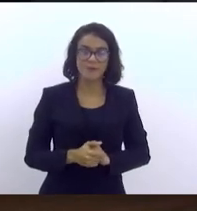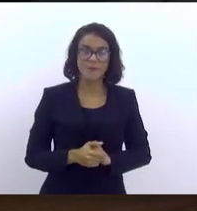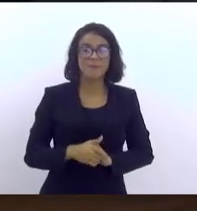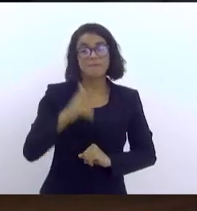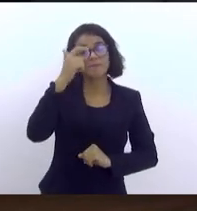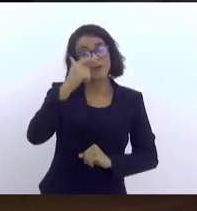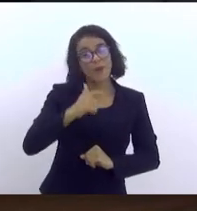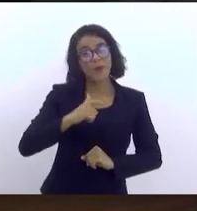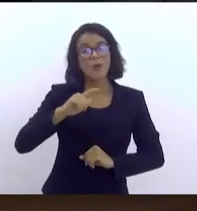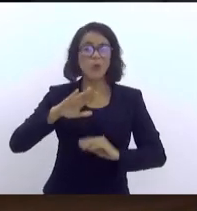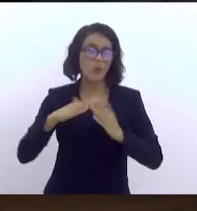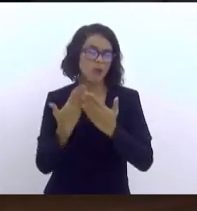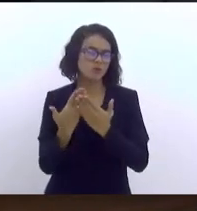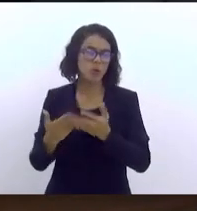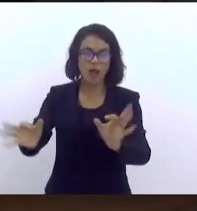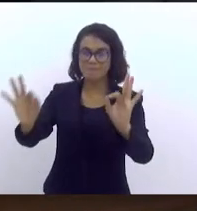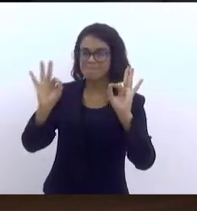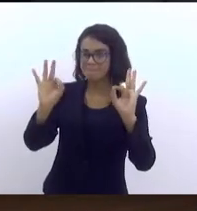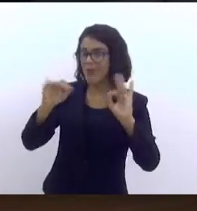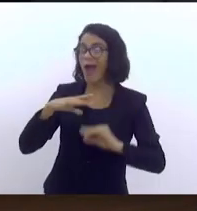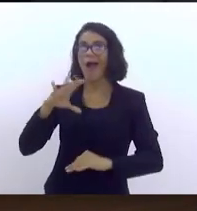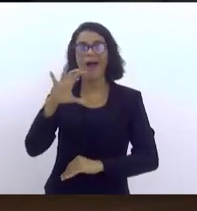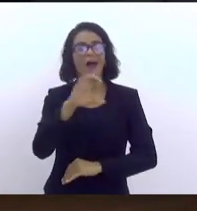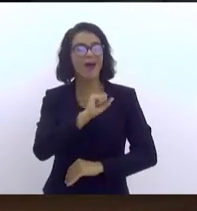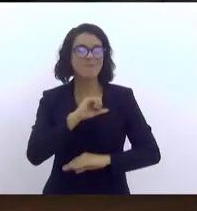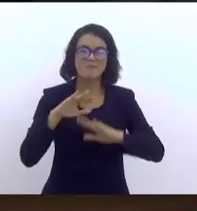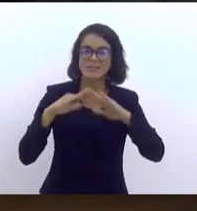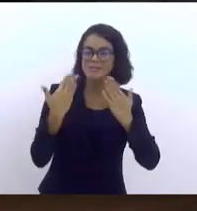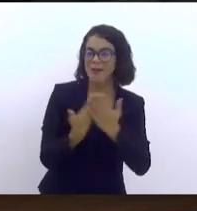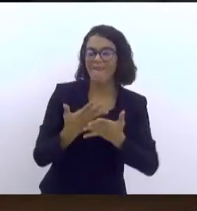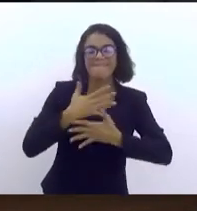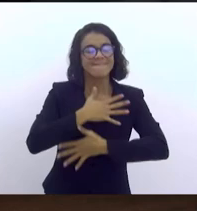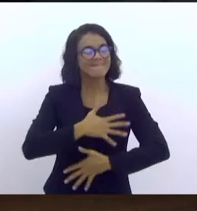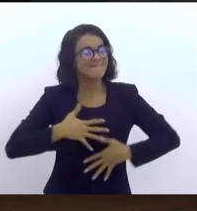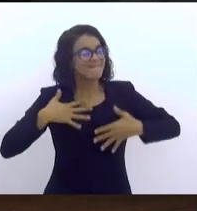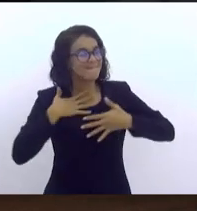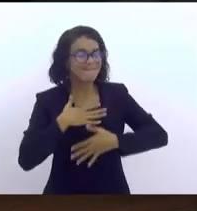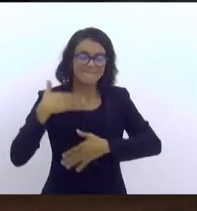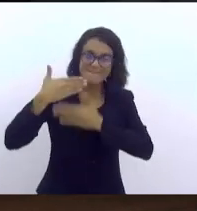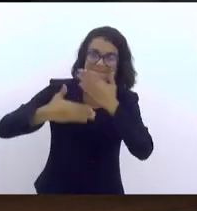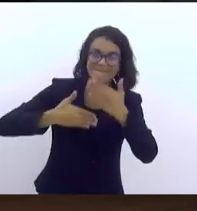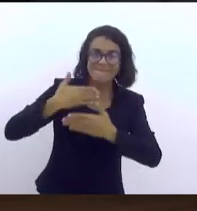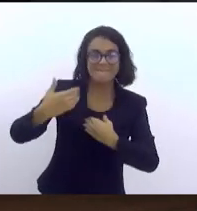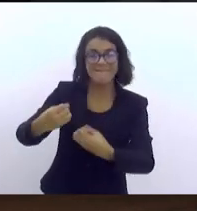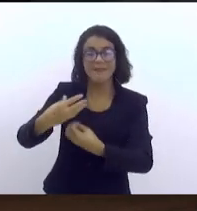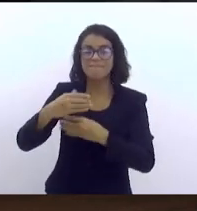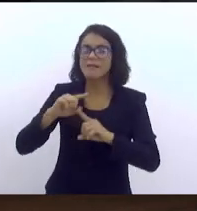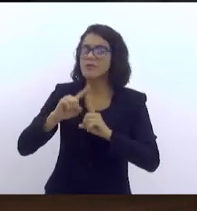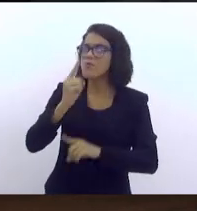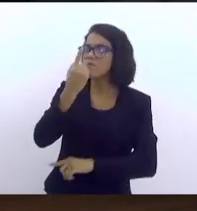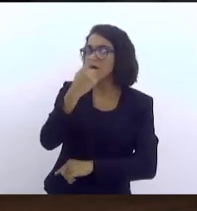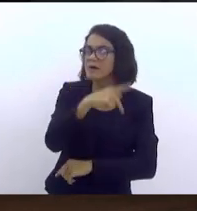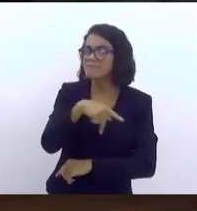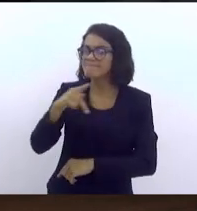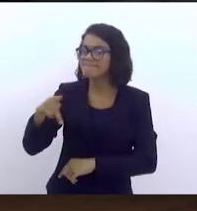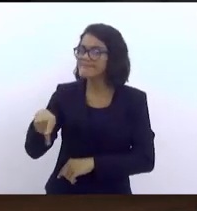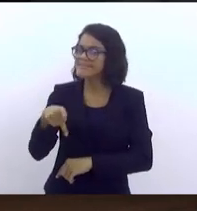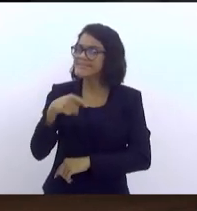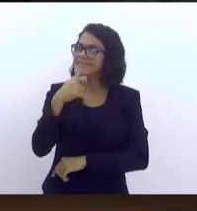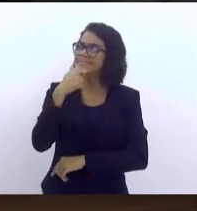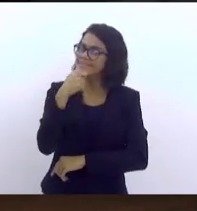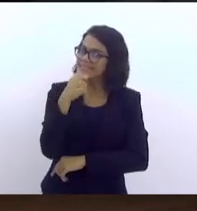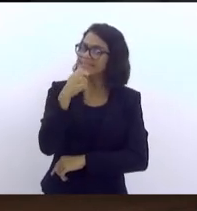eu tenho uma escola muito bacana eu adoro minha escola Estou extremamente satisfeita conhecendo que vem eu tendo sendo que eu tenho uma professora que faz